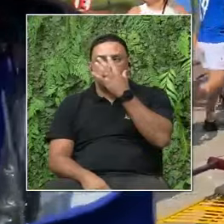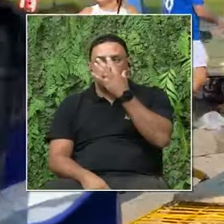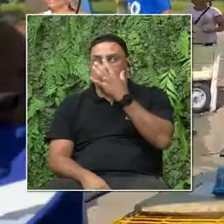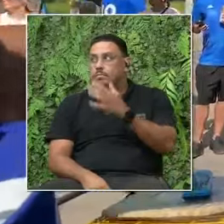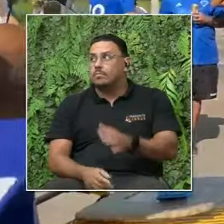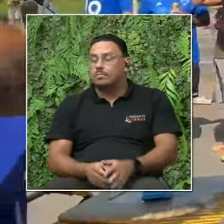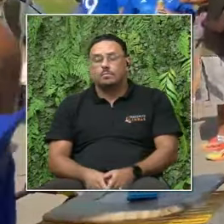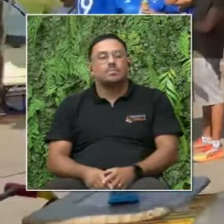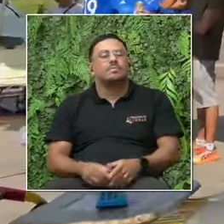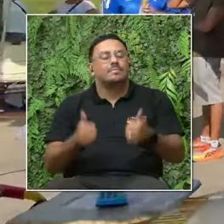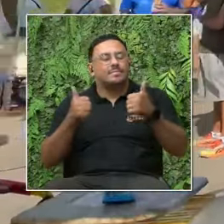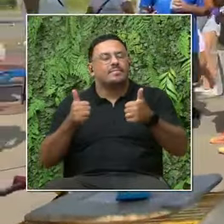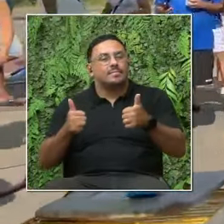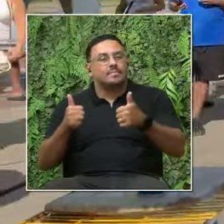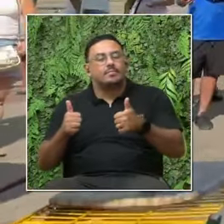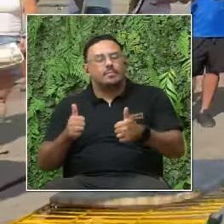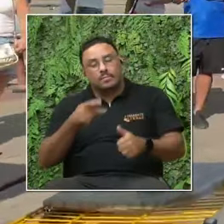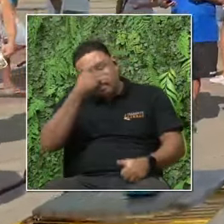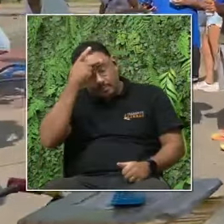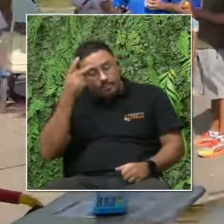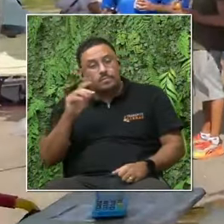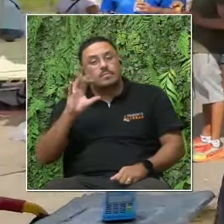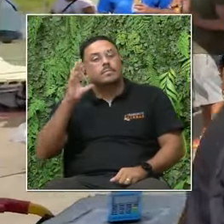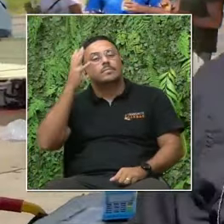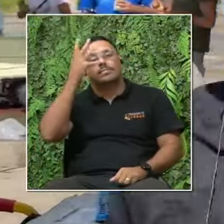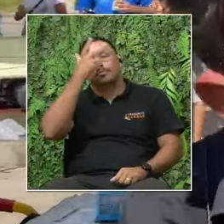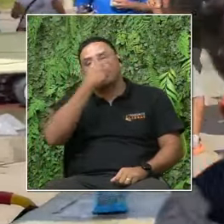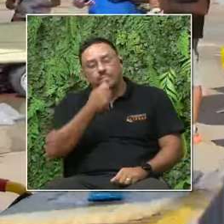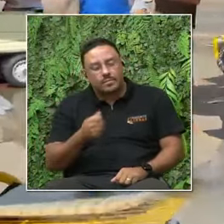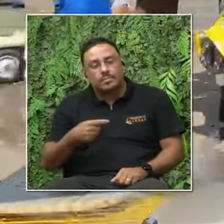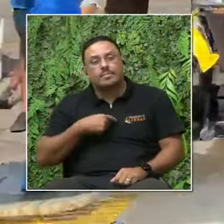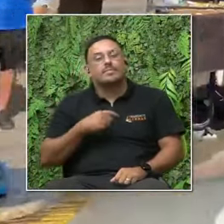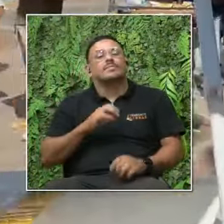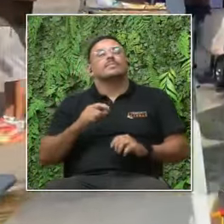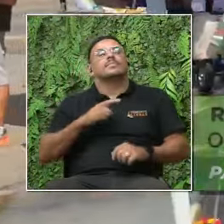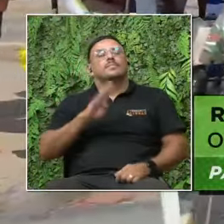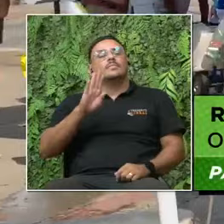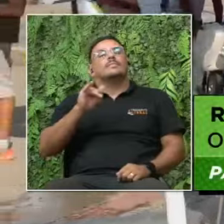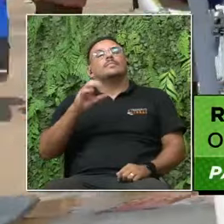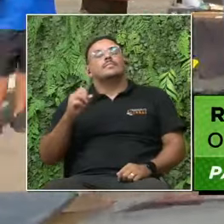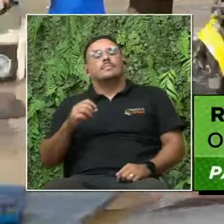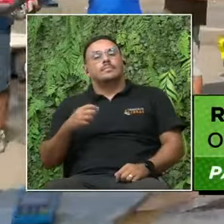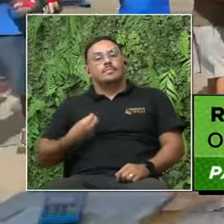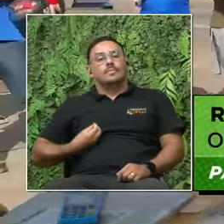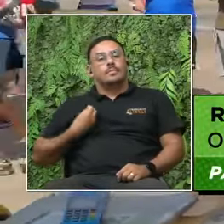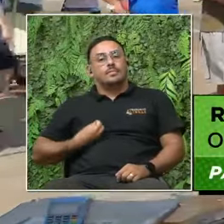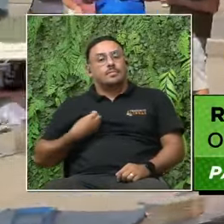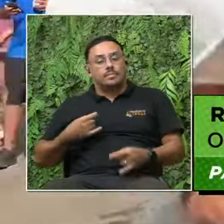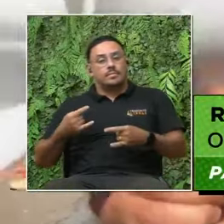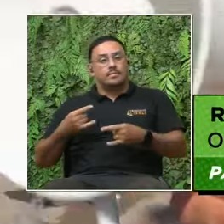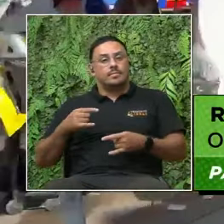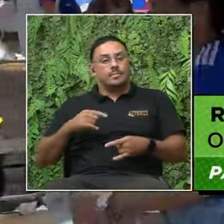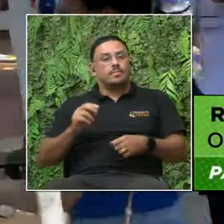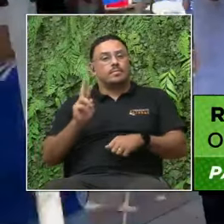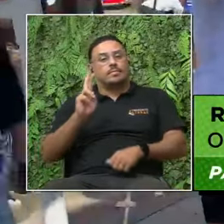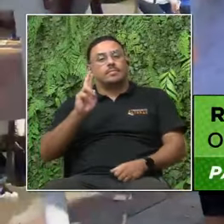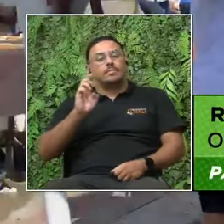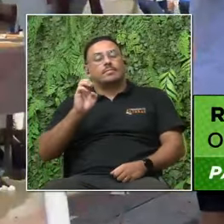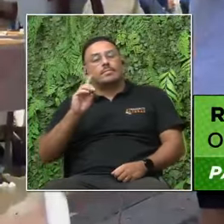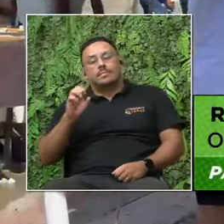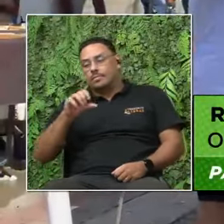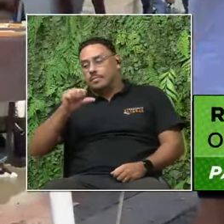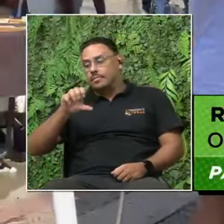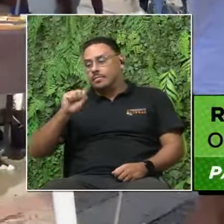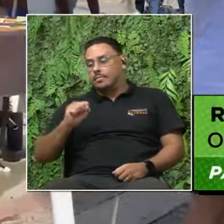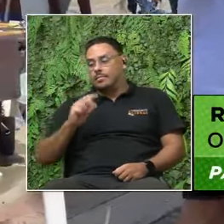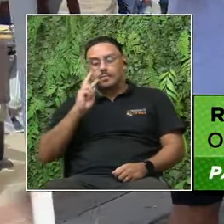Galera salve salve meu povo bonito Amado idolatrado aqui é o Bibico da Galera ao vivo PR rede 98 Olha